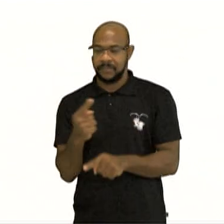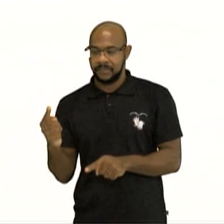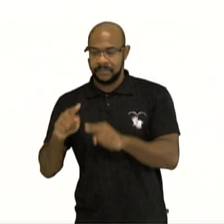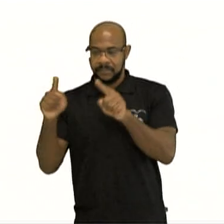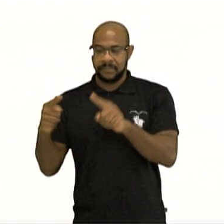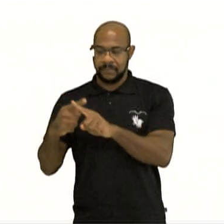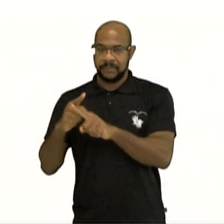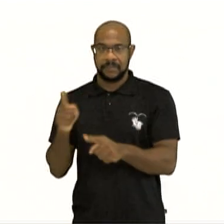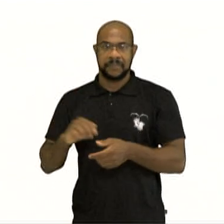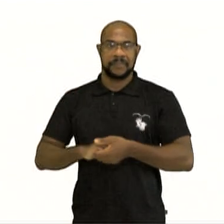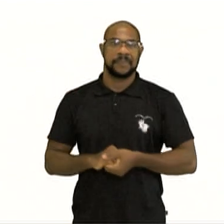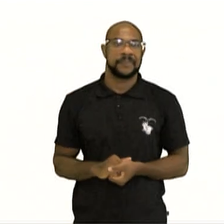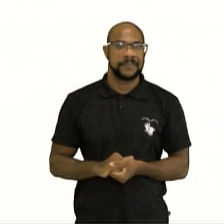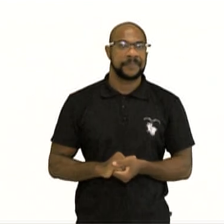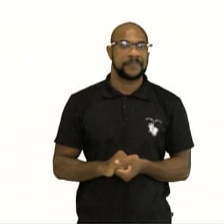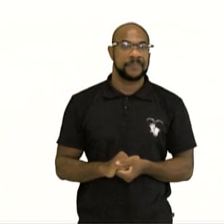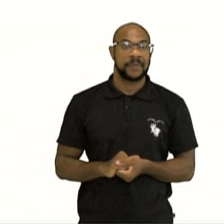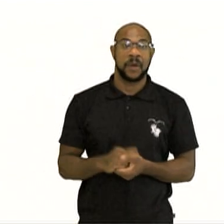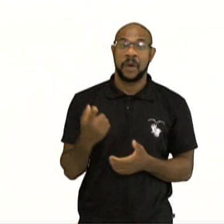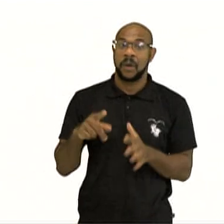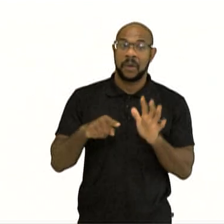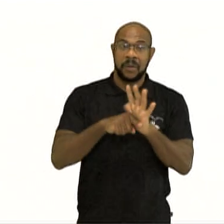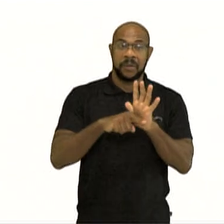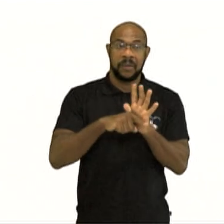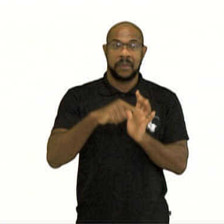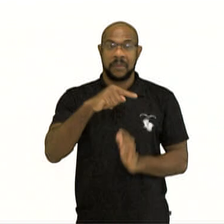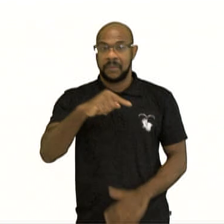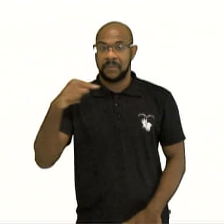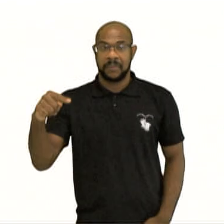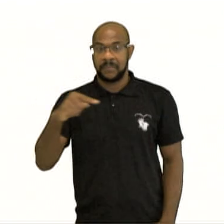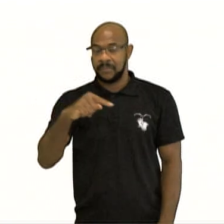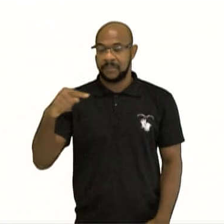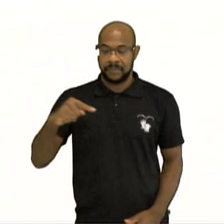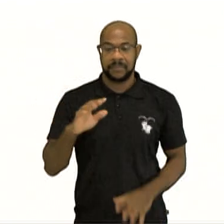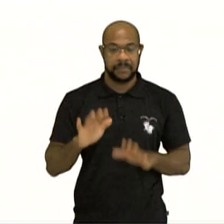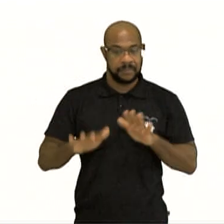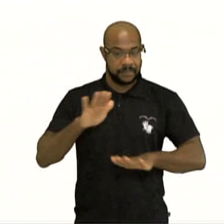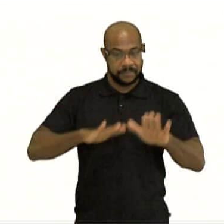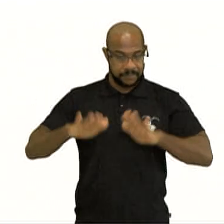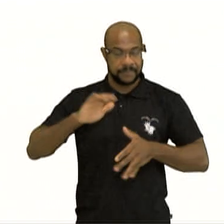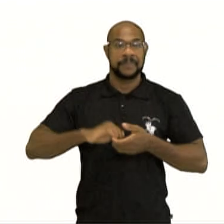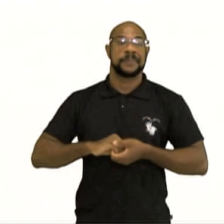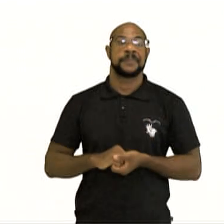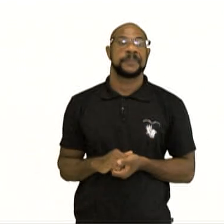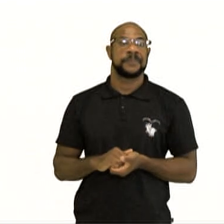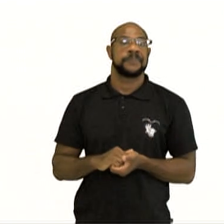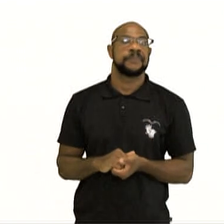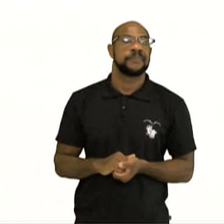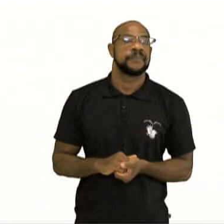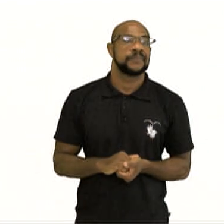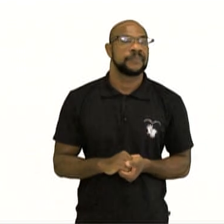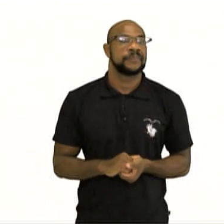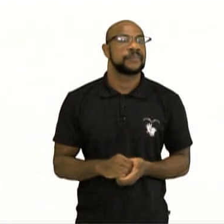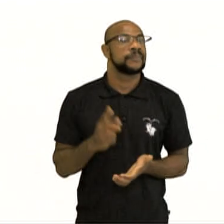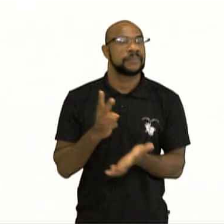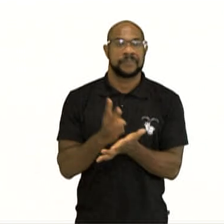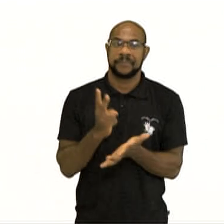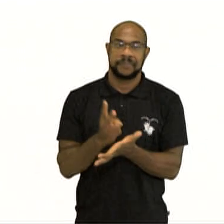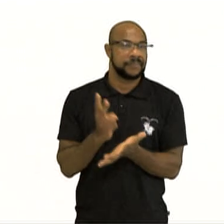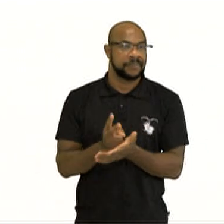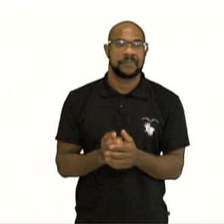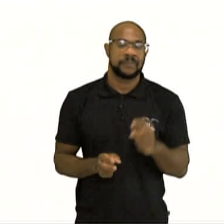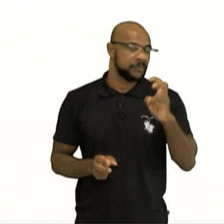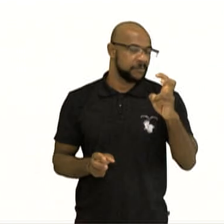ser negativo, tá? 1 vezes menos 1, menos 1. Tranquilo. Mesma coisa com o 4 e com